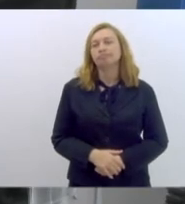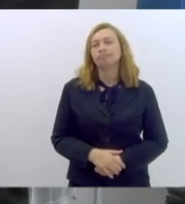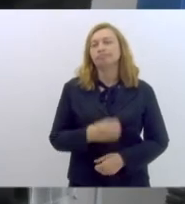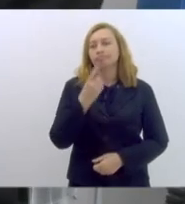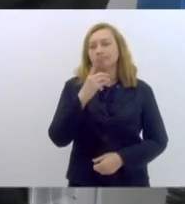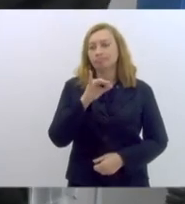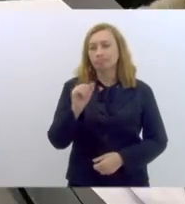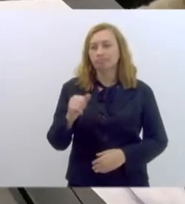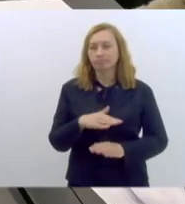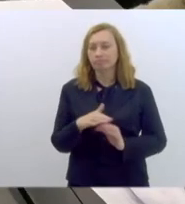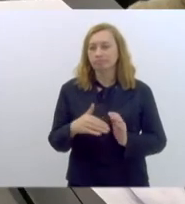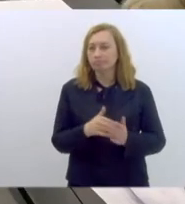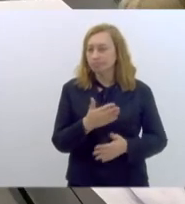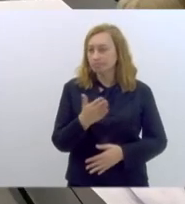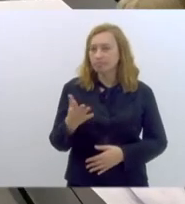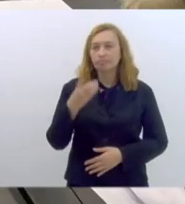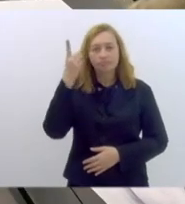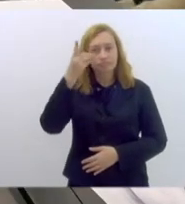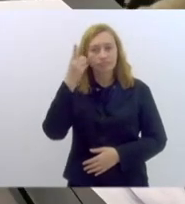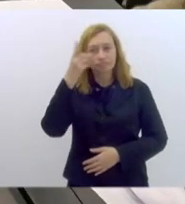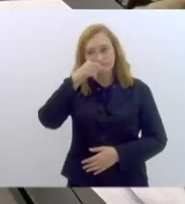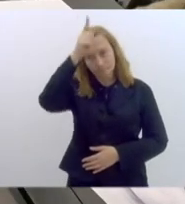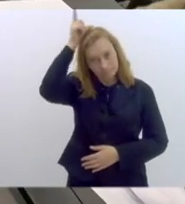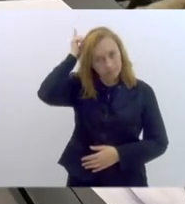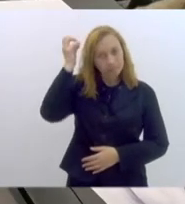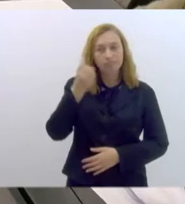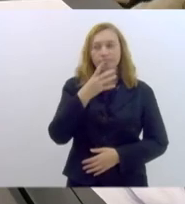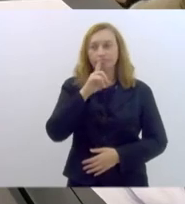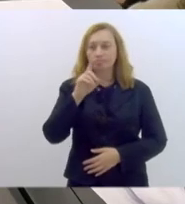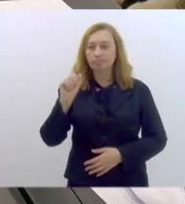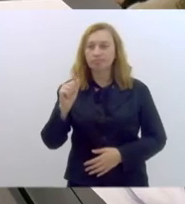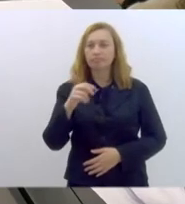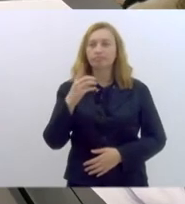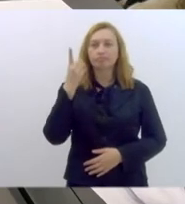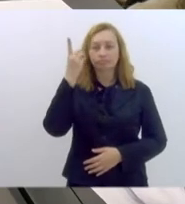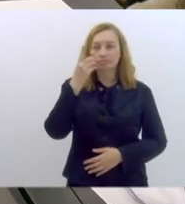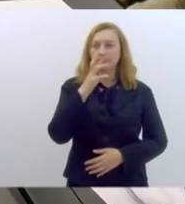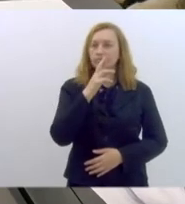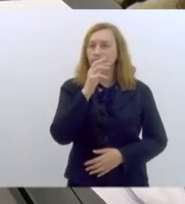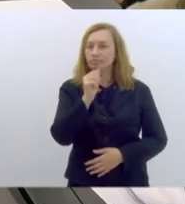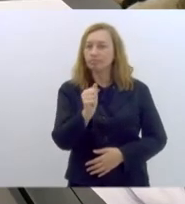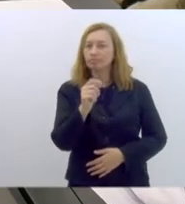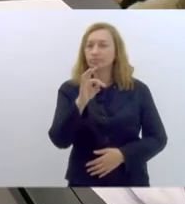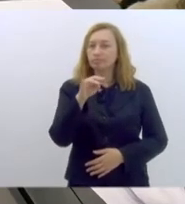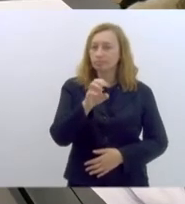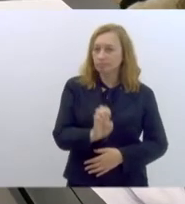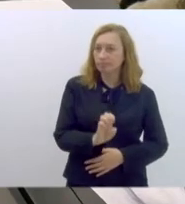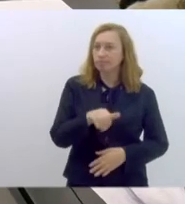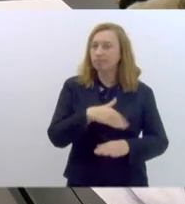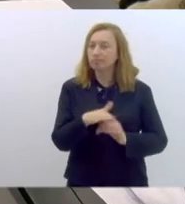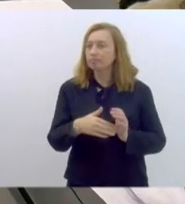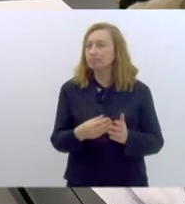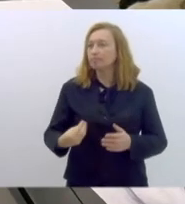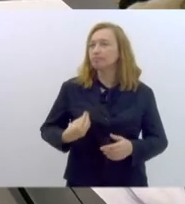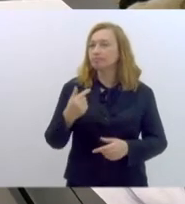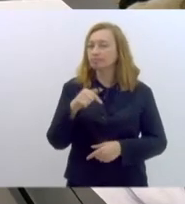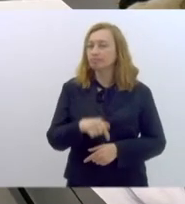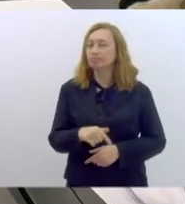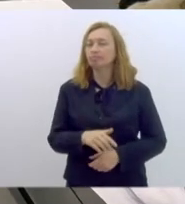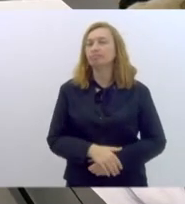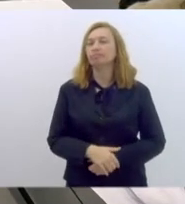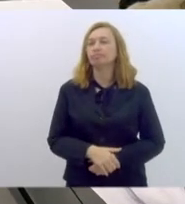dia, senhores. Tudo bem? Bom dia, deputado Luiz Paulo. Bom dia, deputado Rodrigo Marinho, Dante, Fernanda. Todos aqui, meus companheiros de FOSPED,